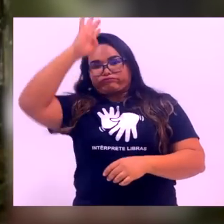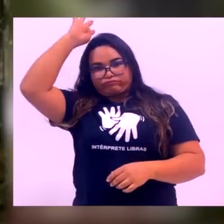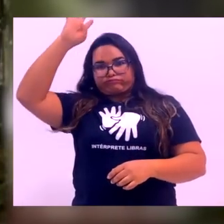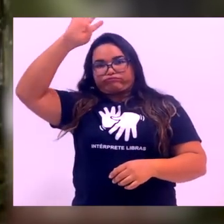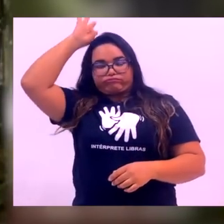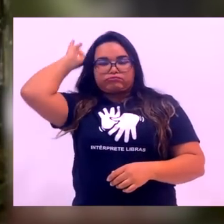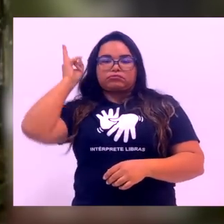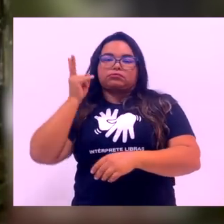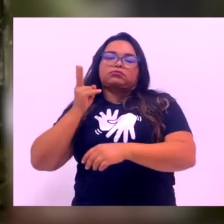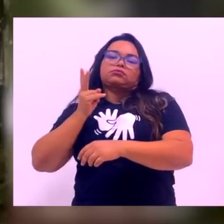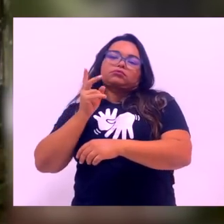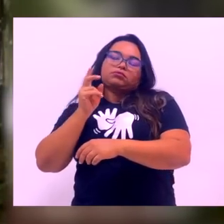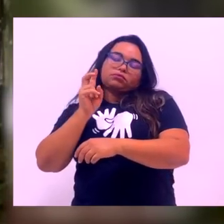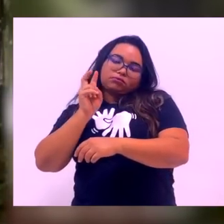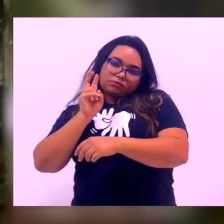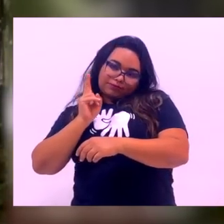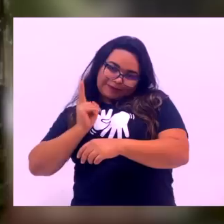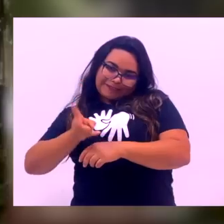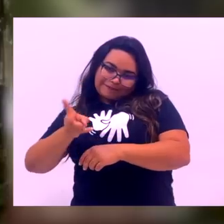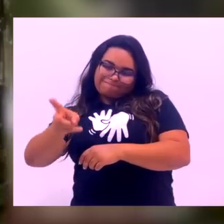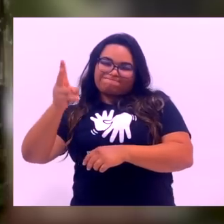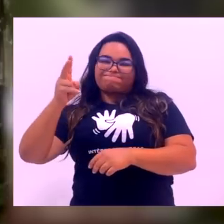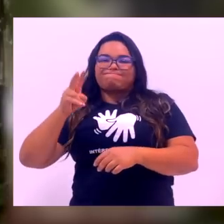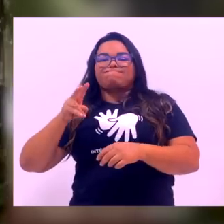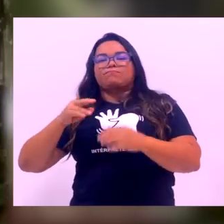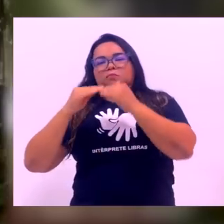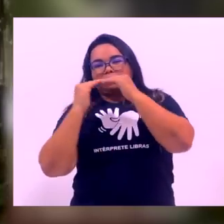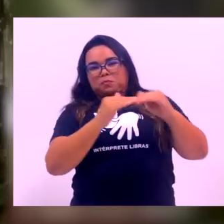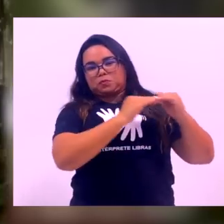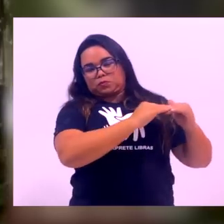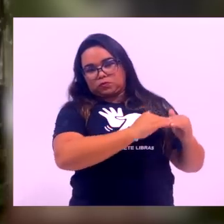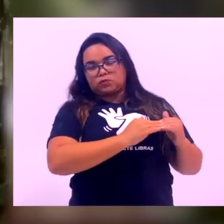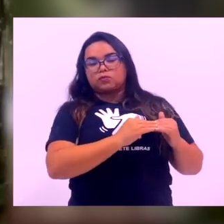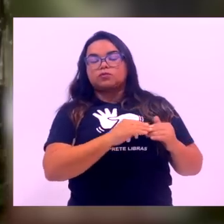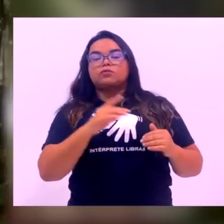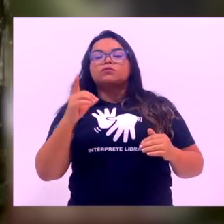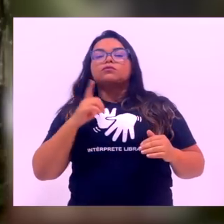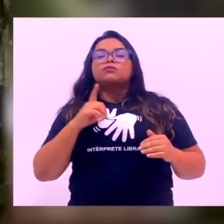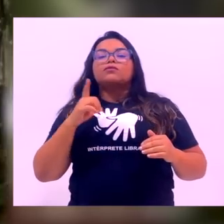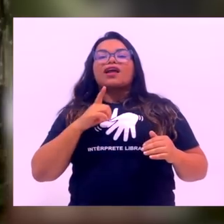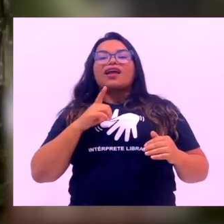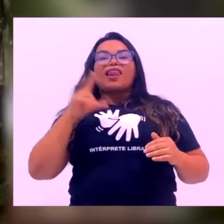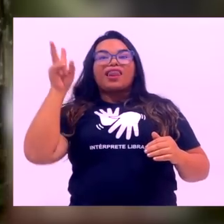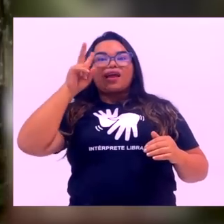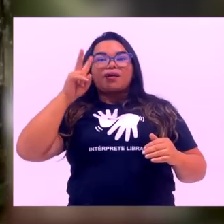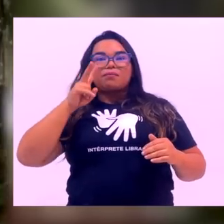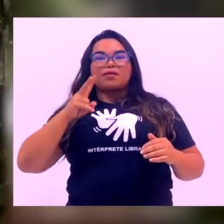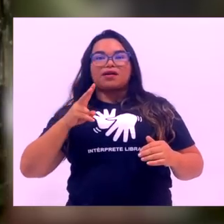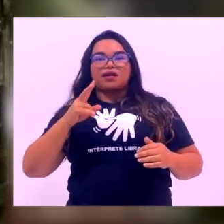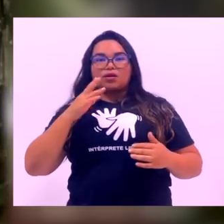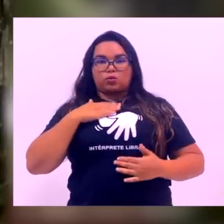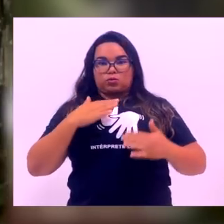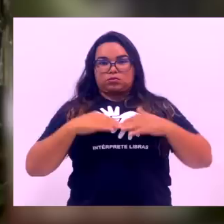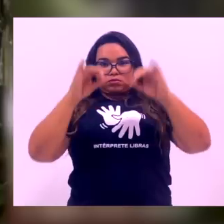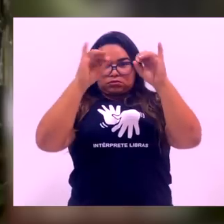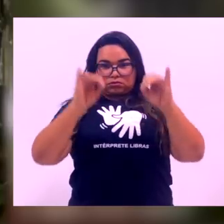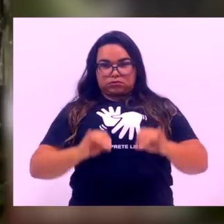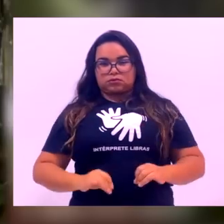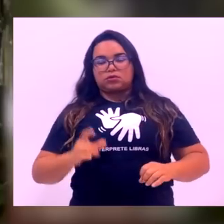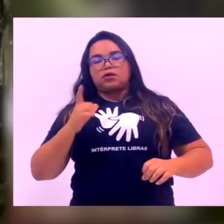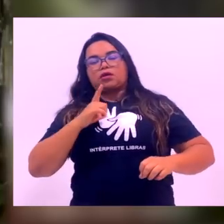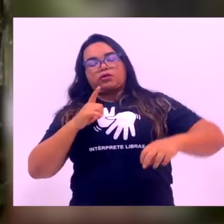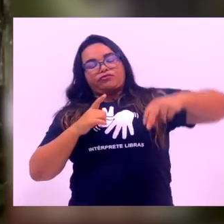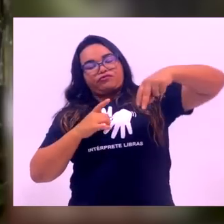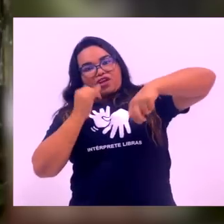Agora, havia duas pernas de ferro, e isso é interessante. Roma foi dividida em duas metades, o Império